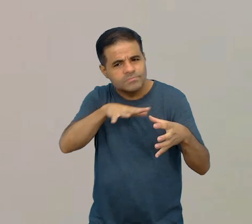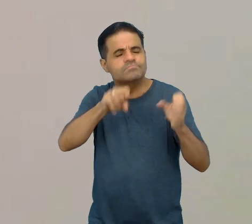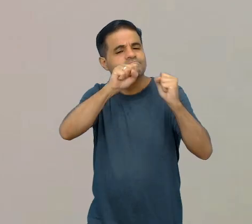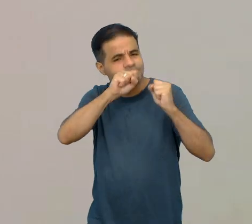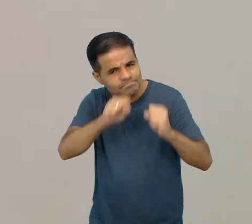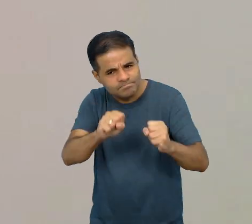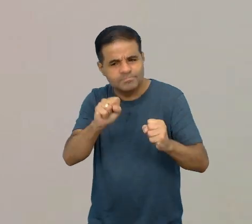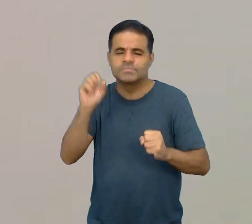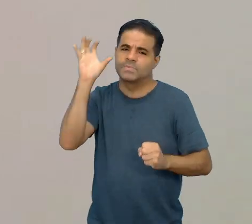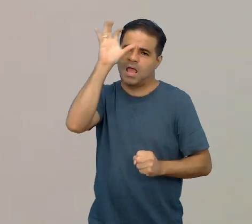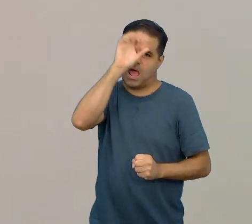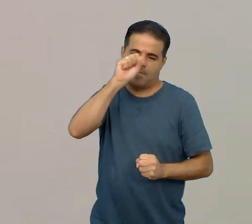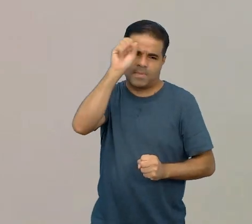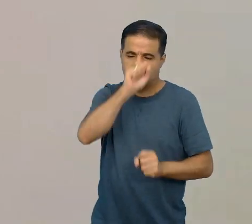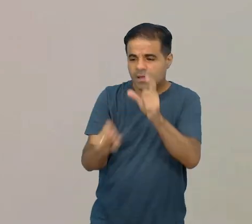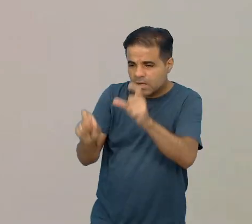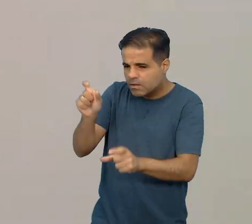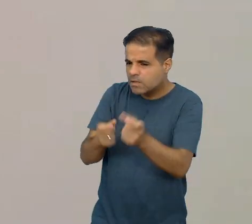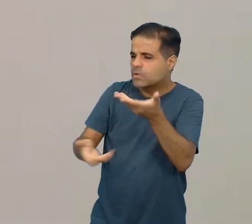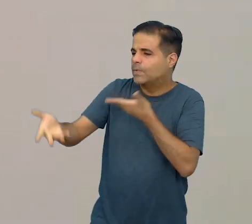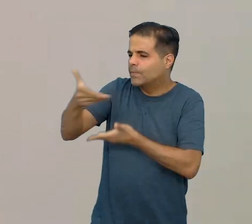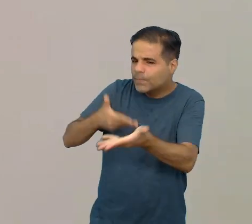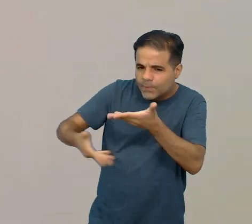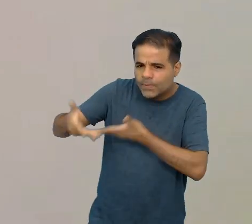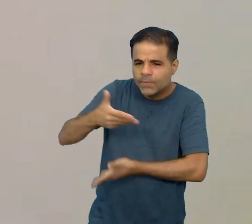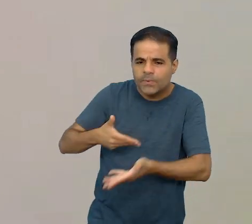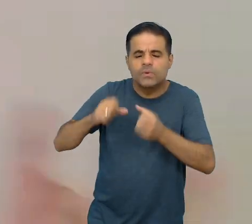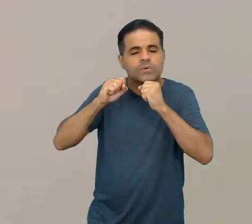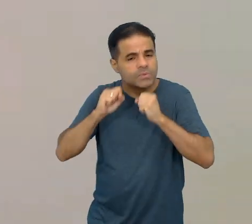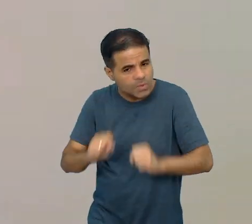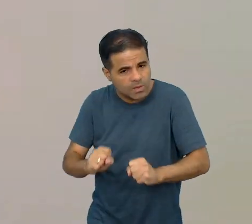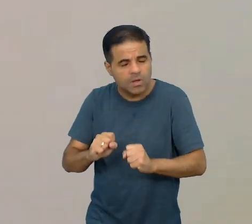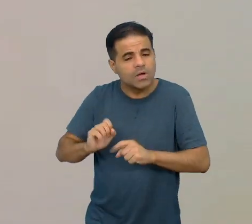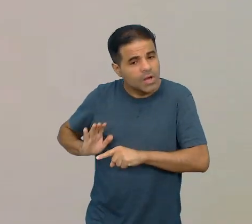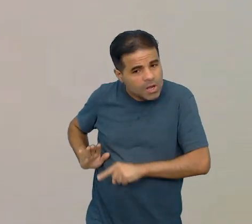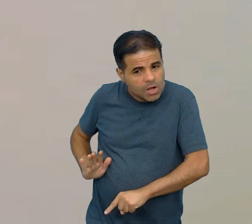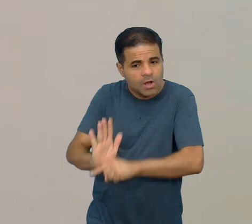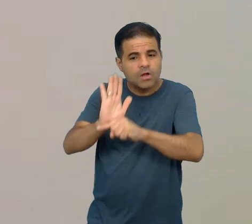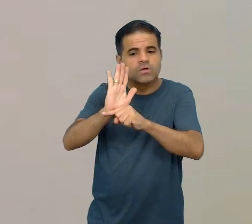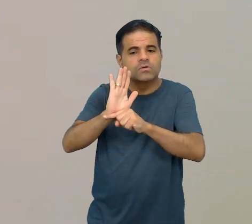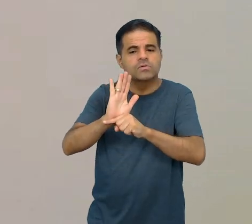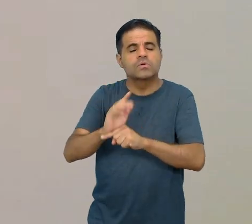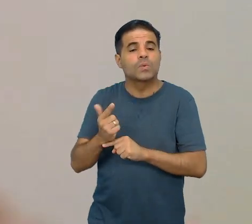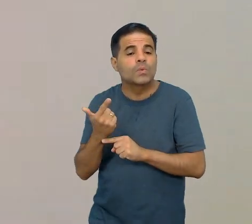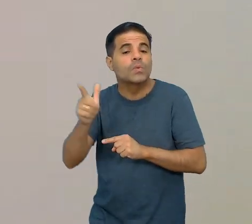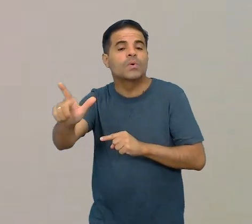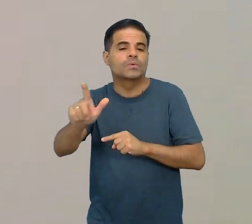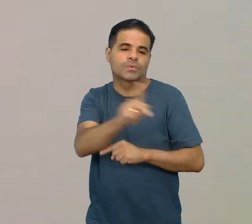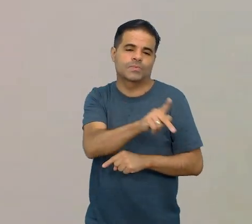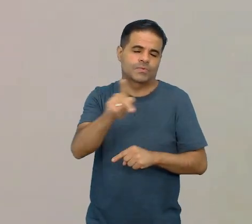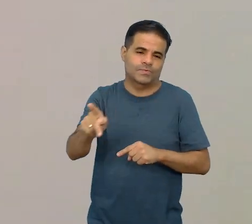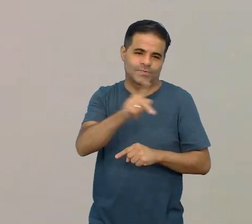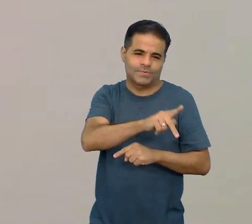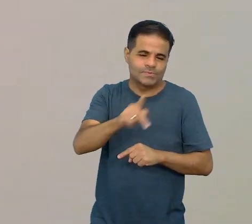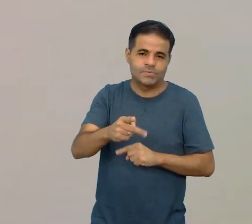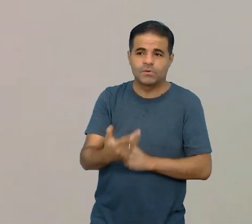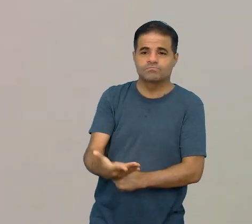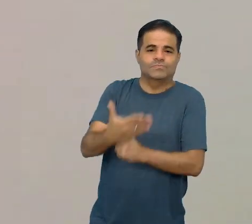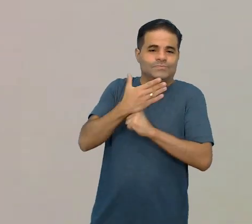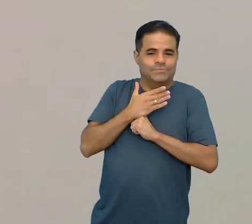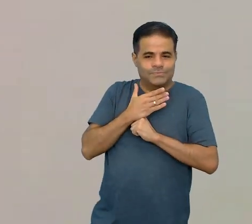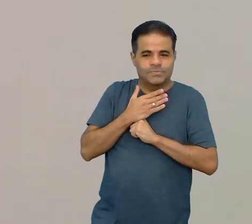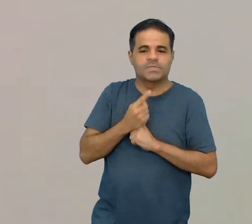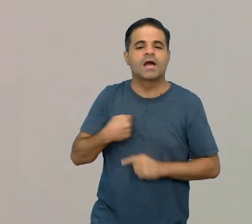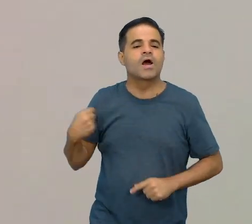podemos aprender com o outro, né, do quanto que nós podemos ali contribuir com o outro professor, ou outro professor contribuir